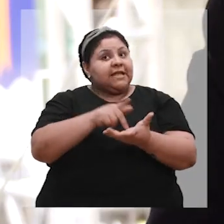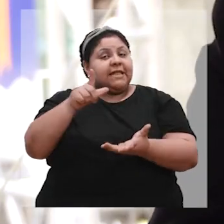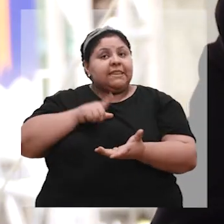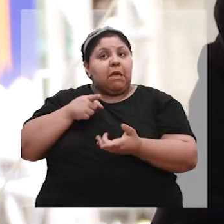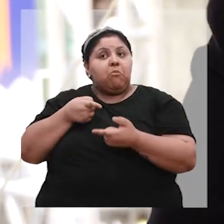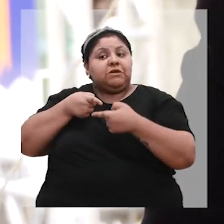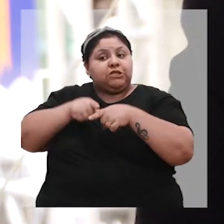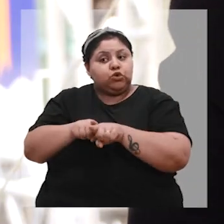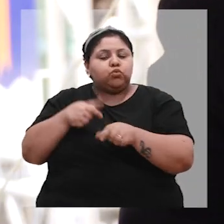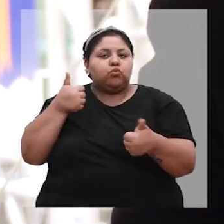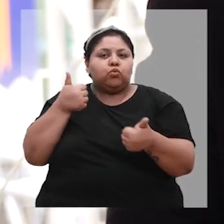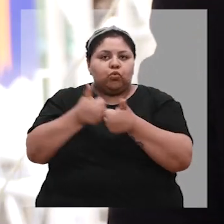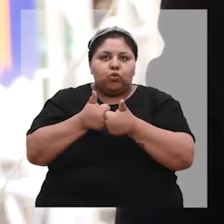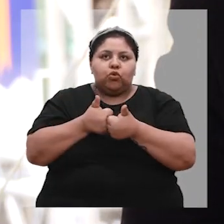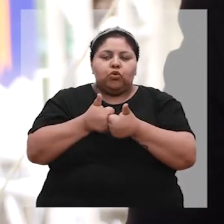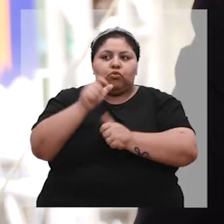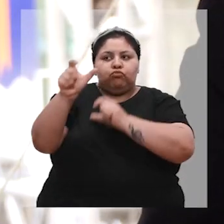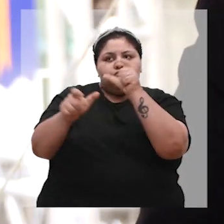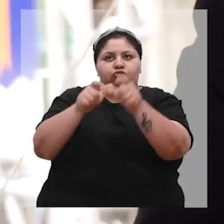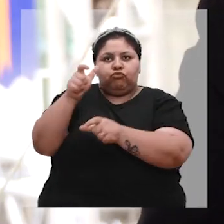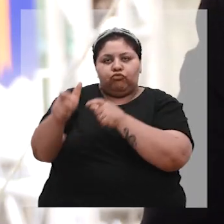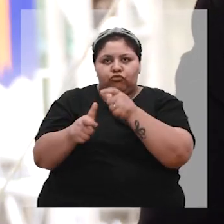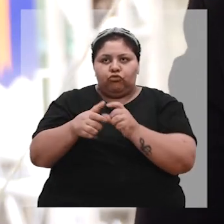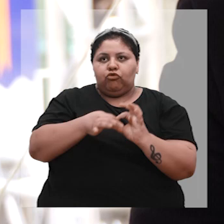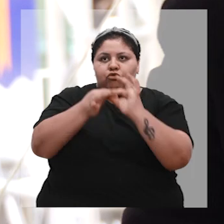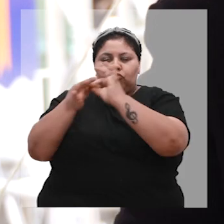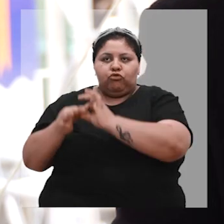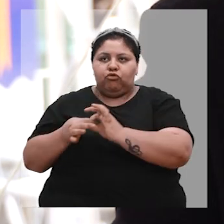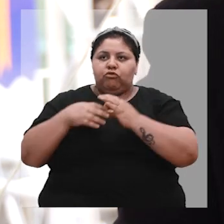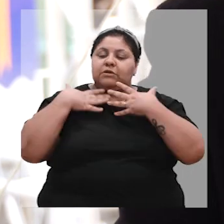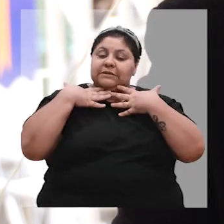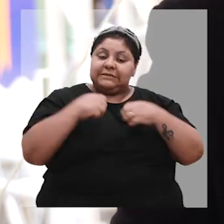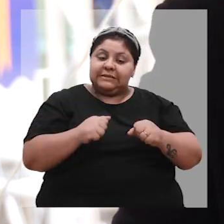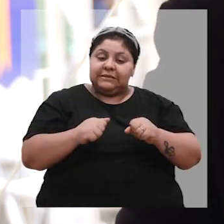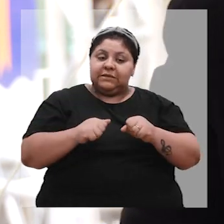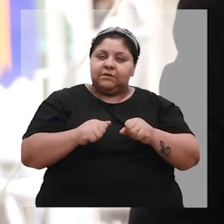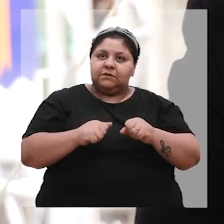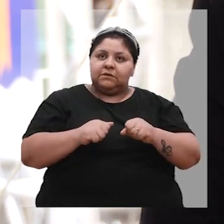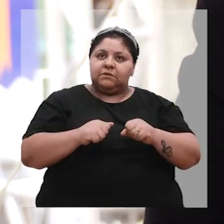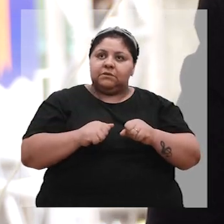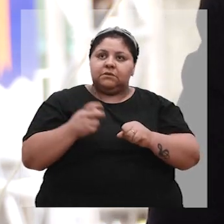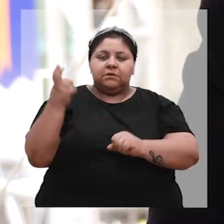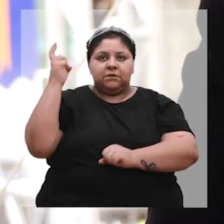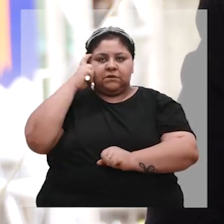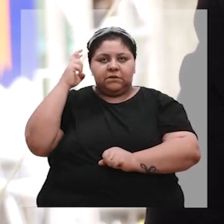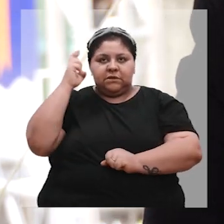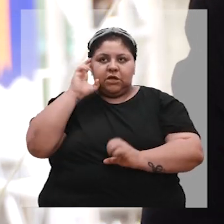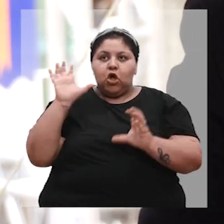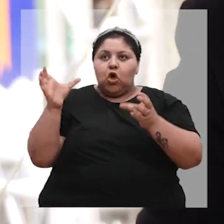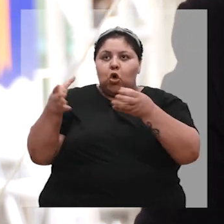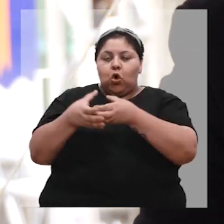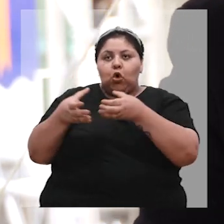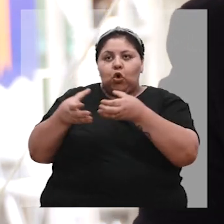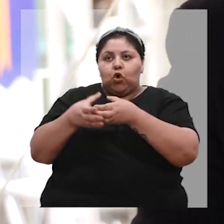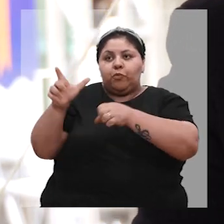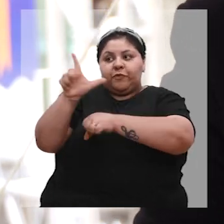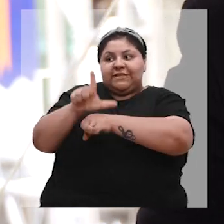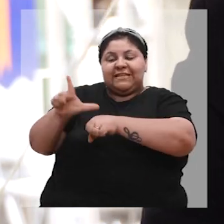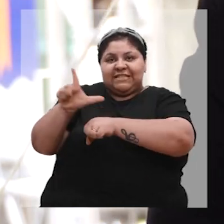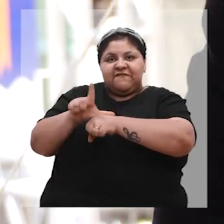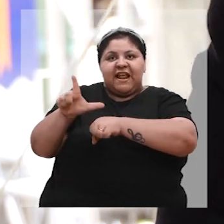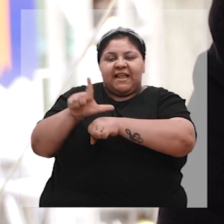essa parceria, né, com o pessoal ligado à Secretaria de Cultura. A ALCA, né, a Associação das Livrarias Caxienses, tem um